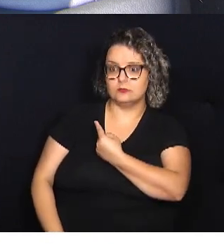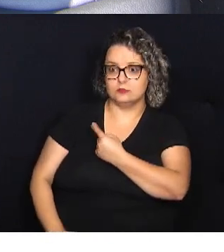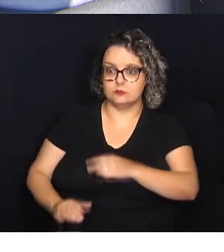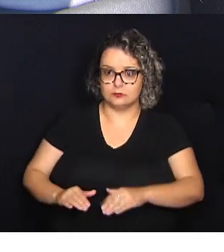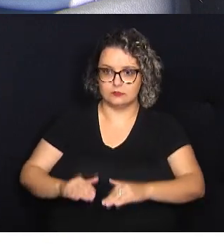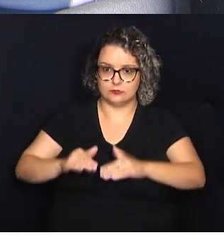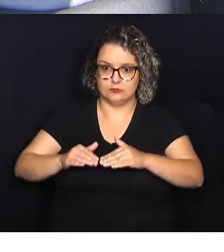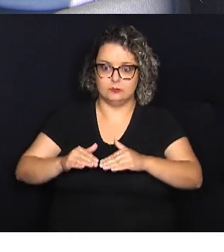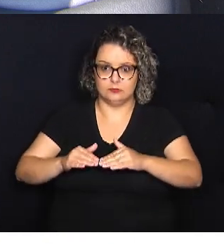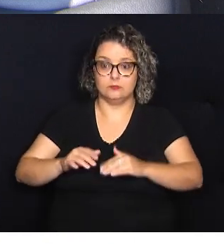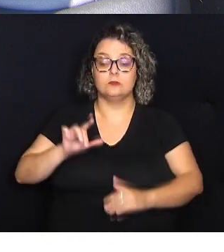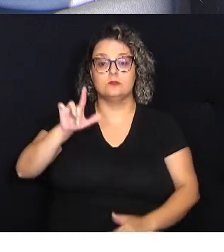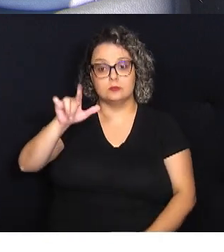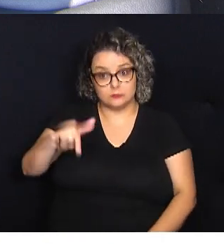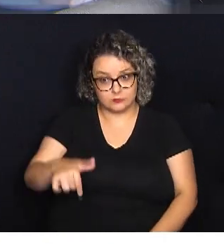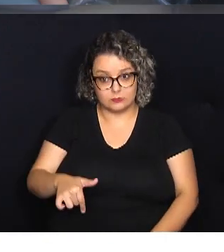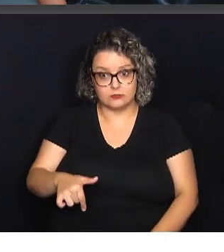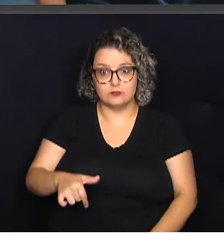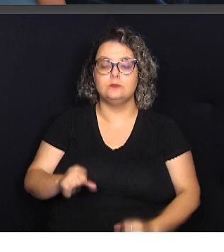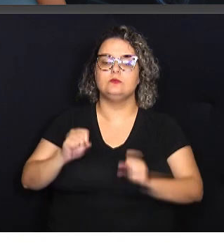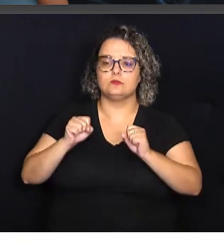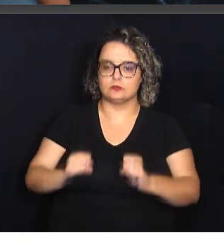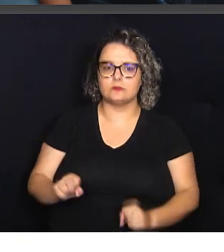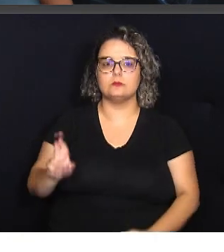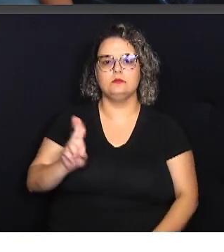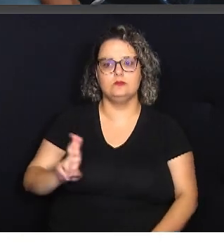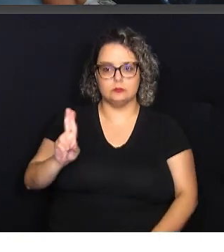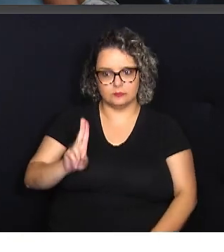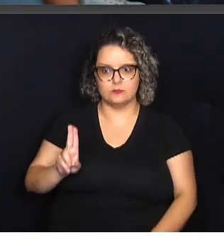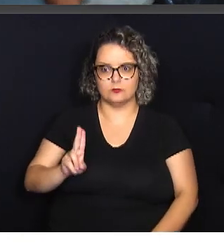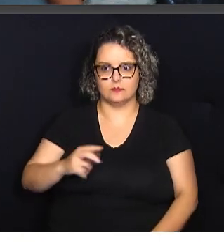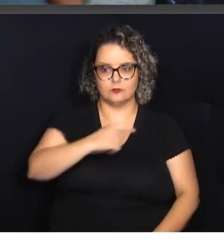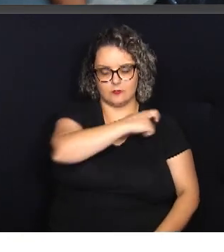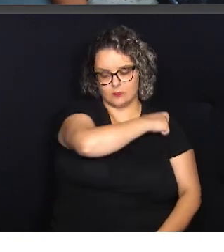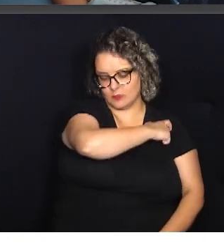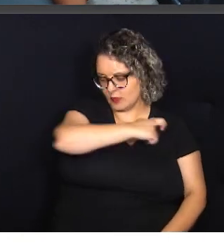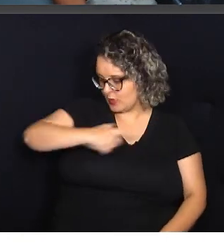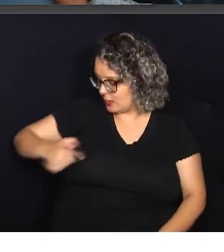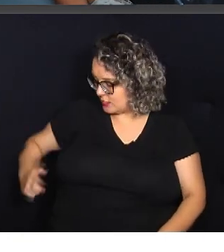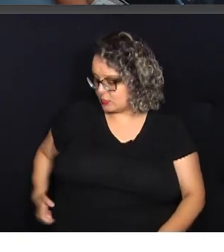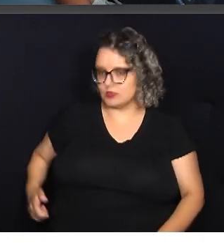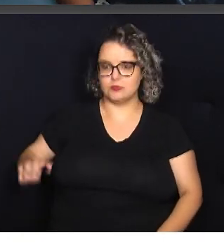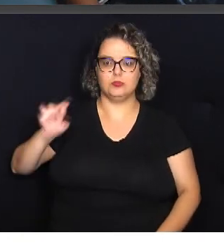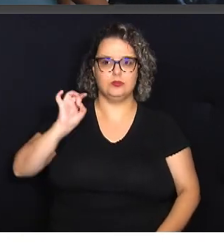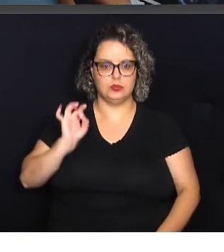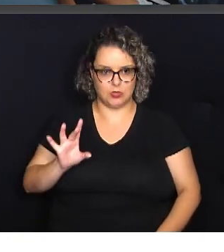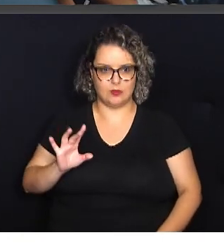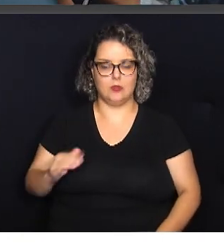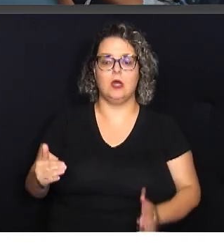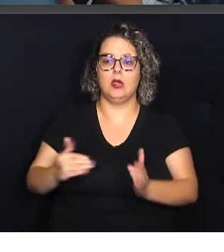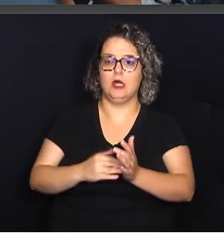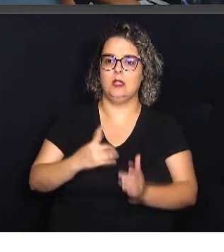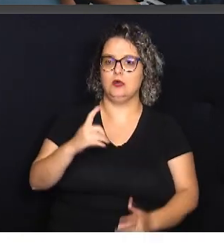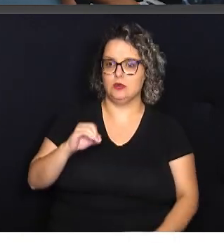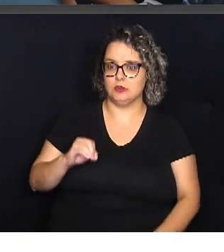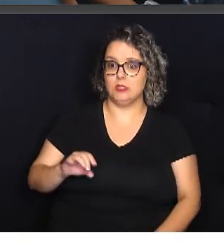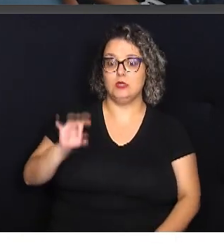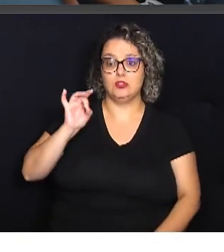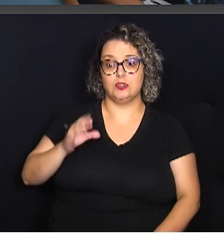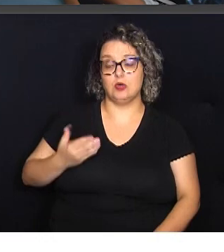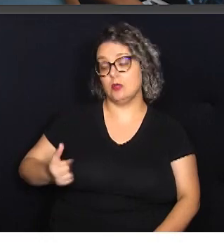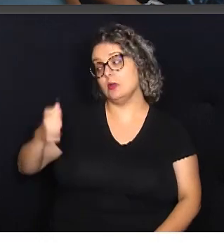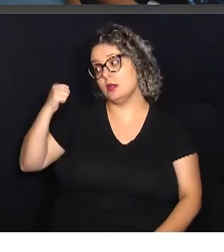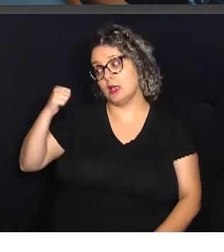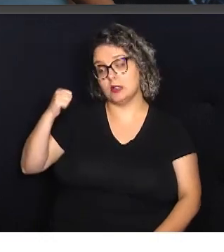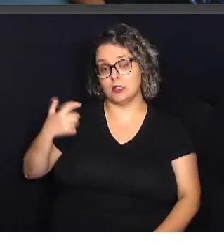levadas no assento elevatório depois disso podem fazer uso apenas do cinto de segurança até aos